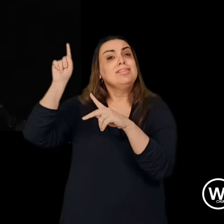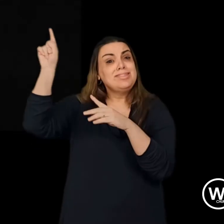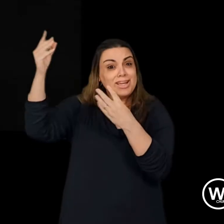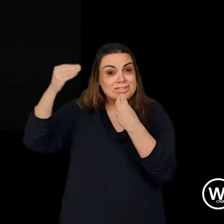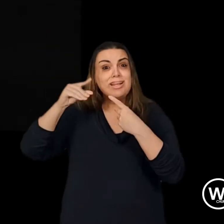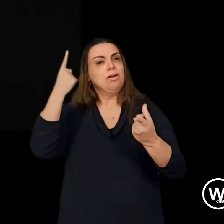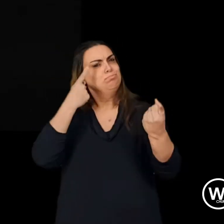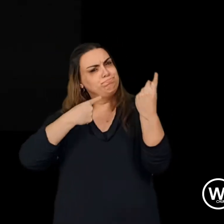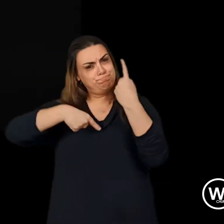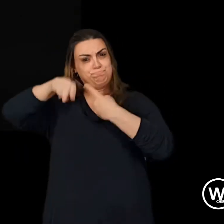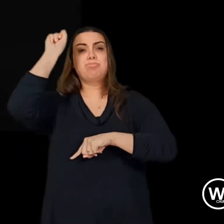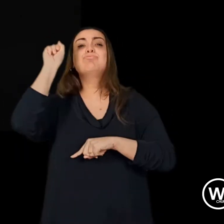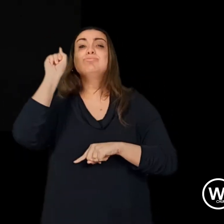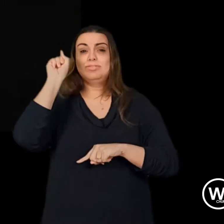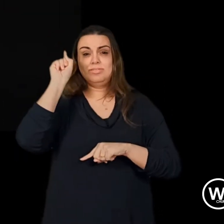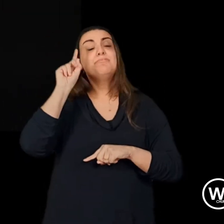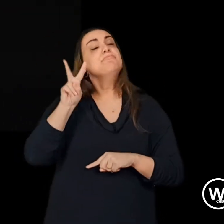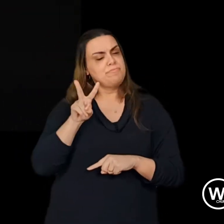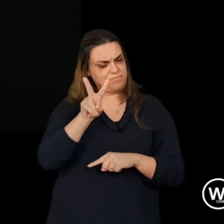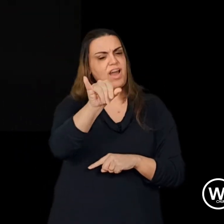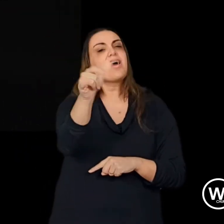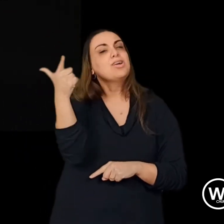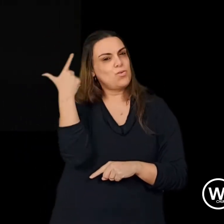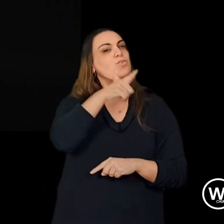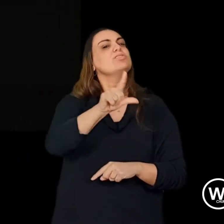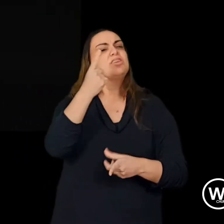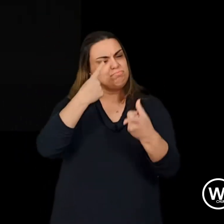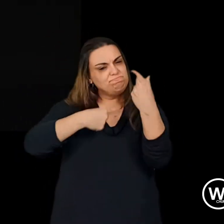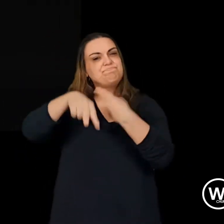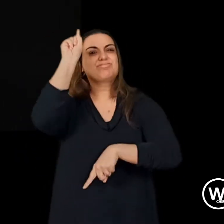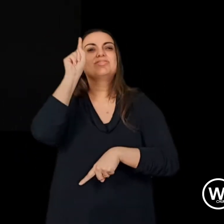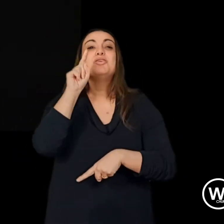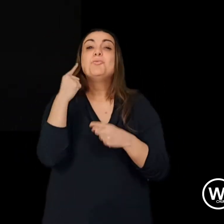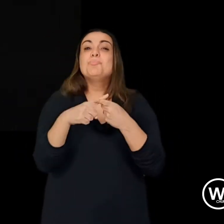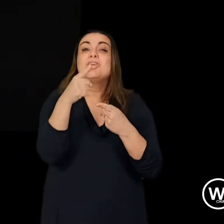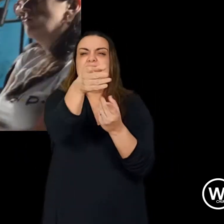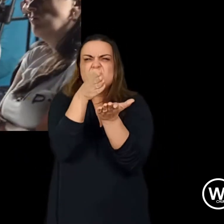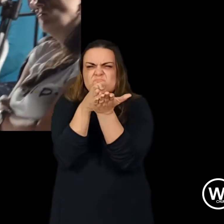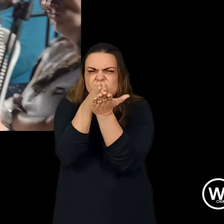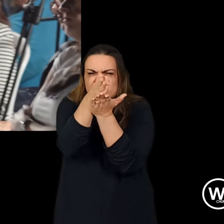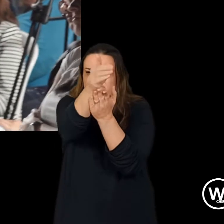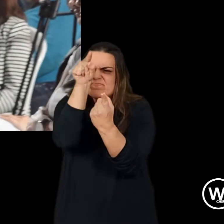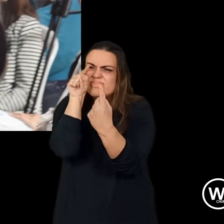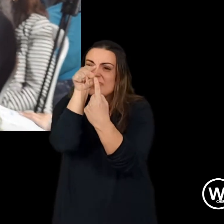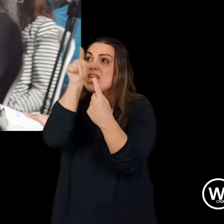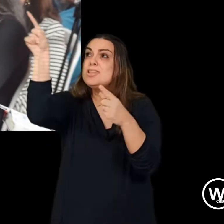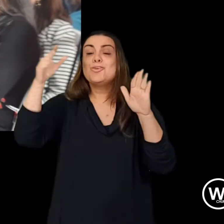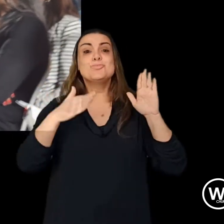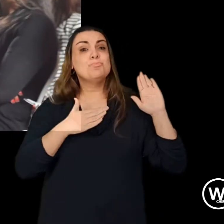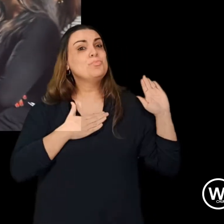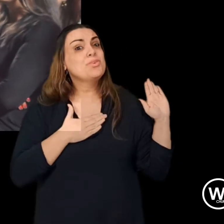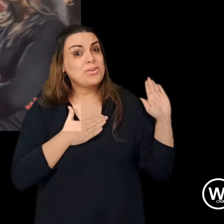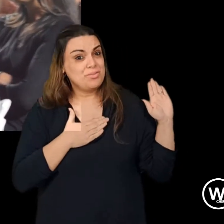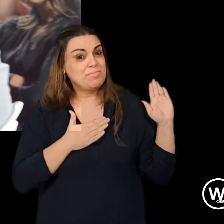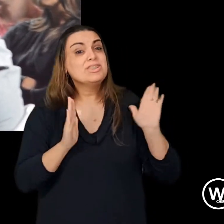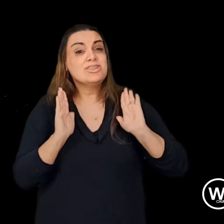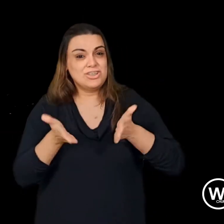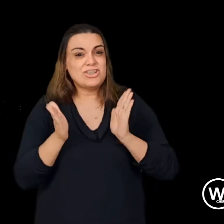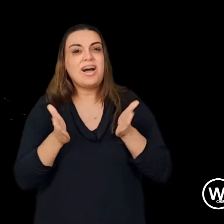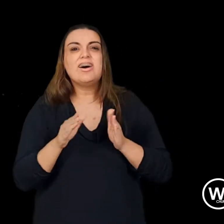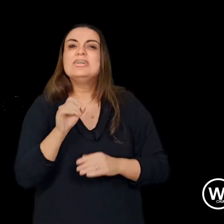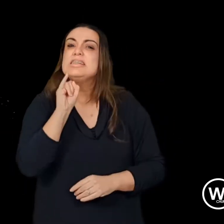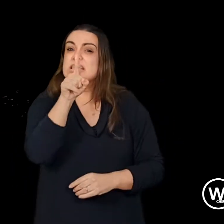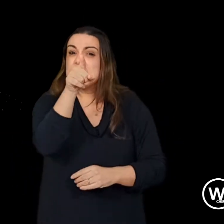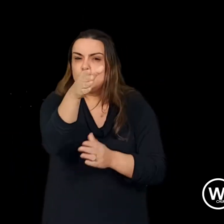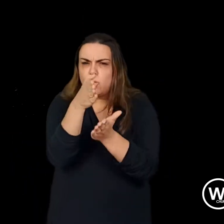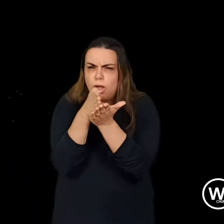garantido. Mais cedo ou mais tarde ele vai chegar. Porque Deus nos garante isso. Ele nos garante que quando